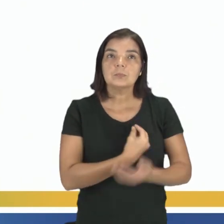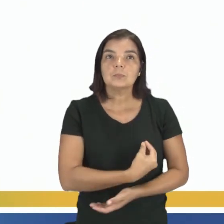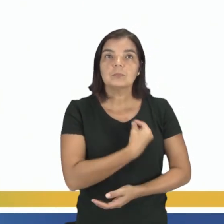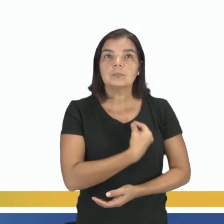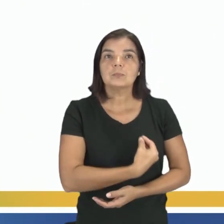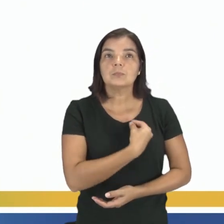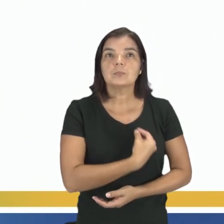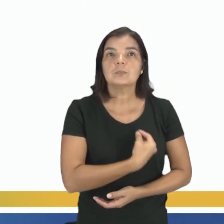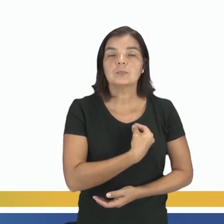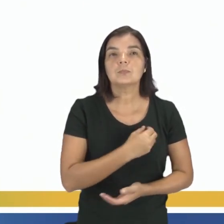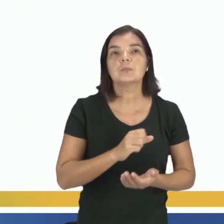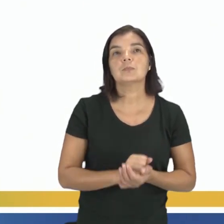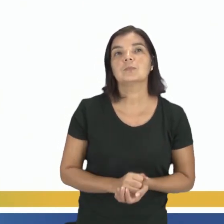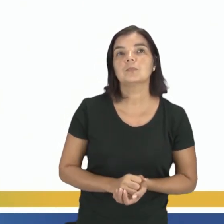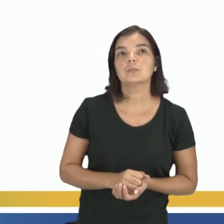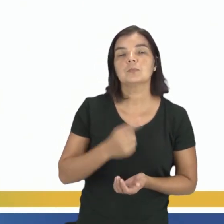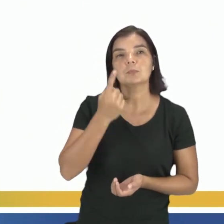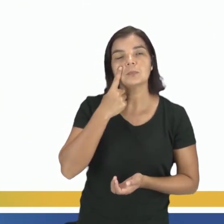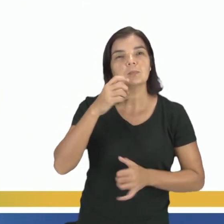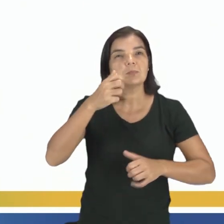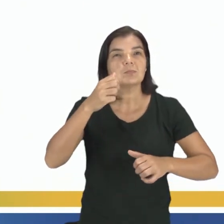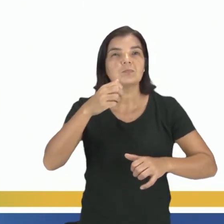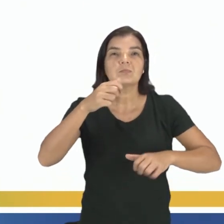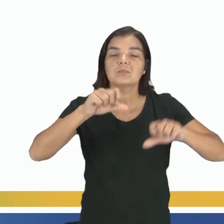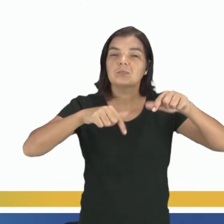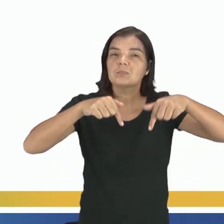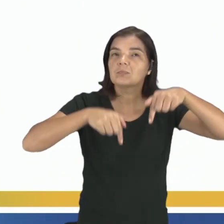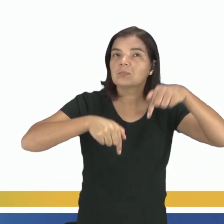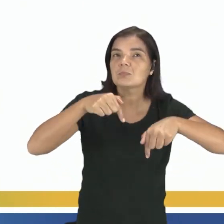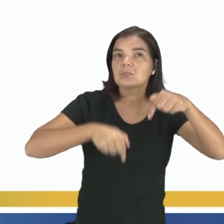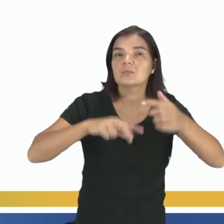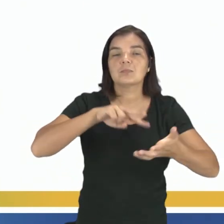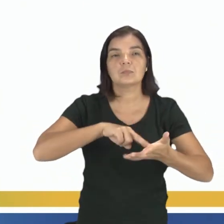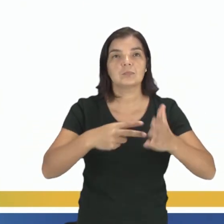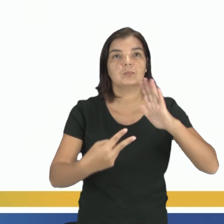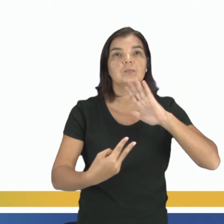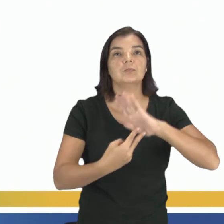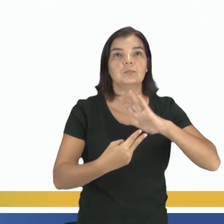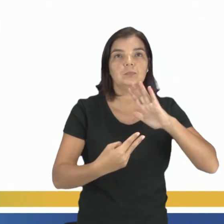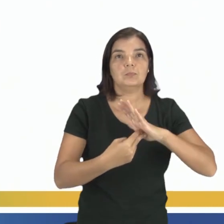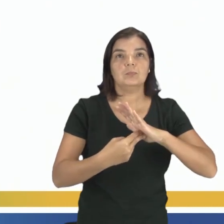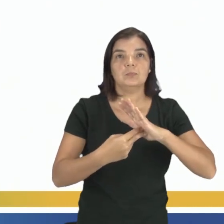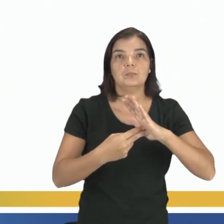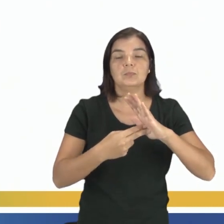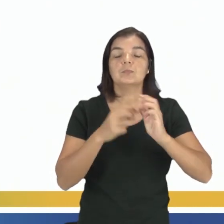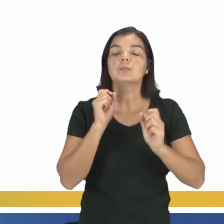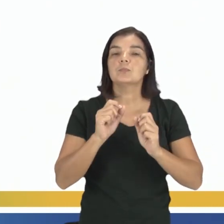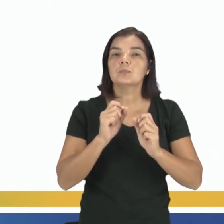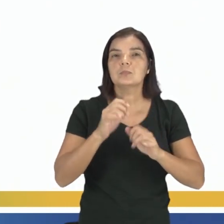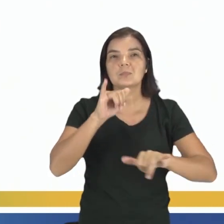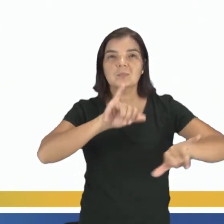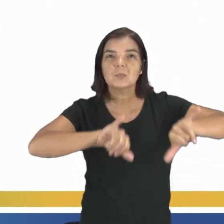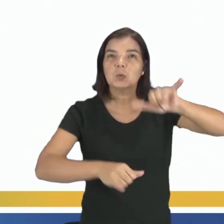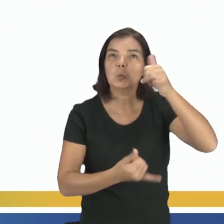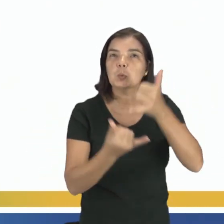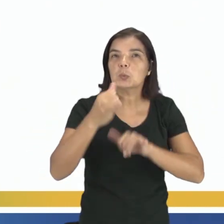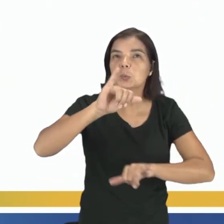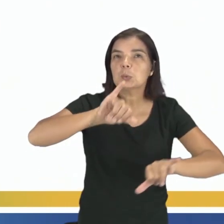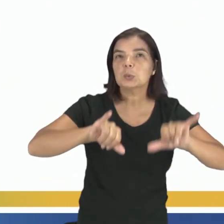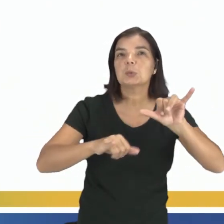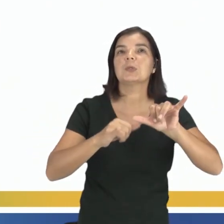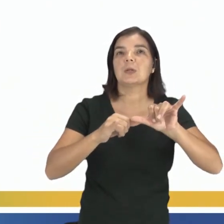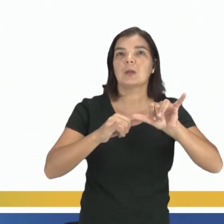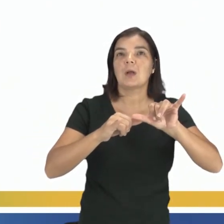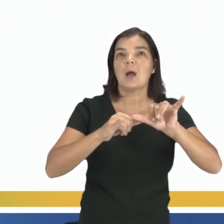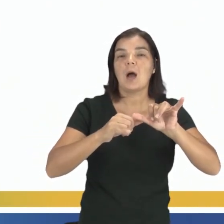meia-vida, na química, meia-vida significa que é quando uma substância ela se